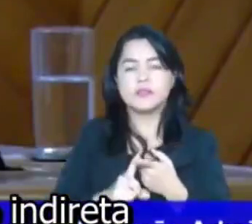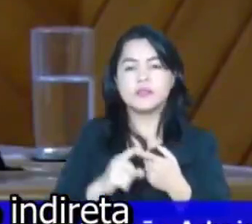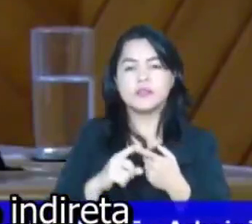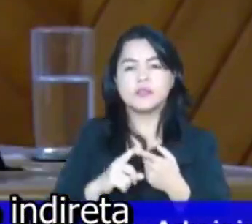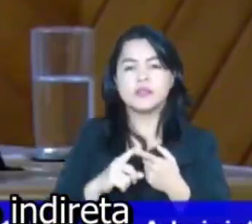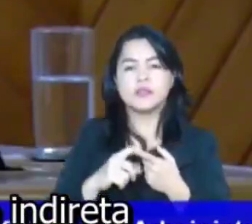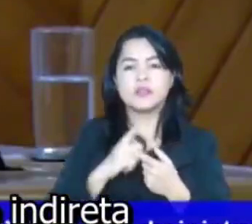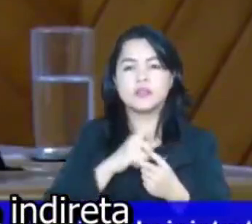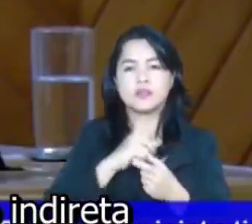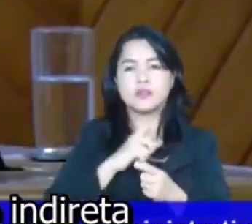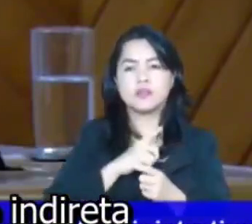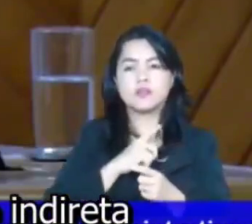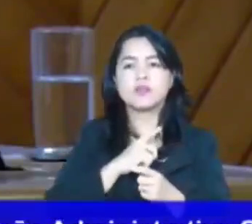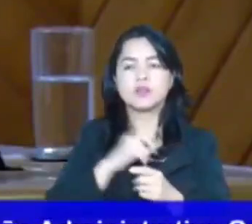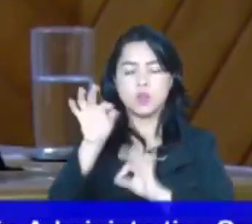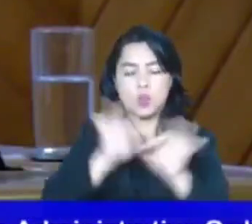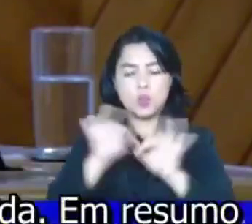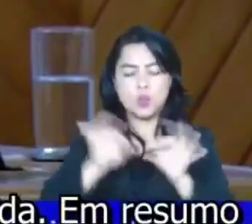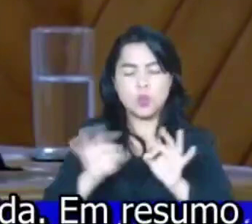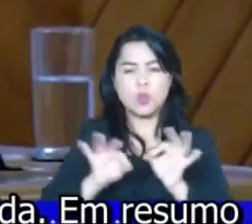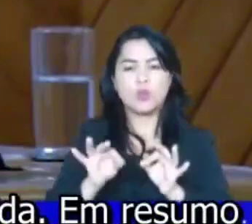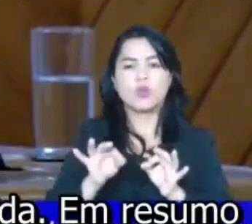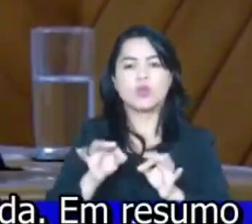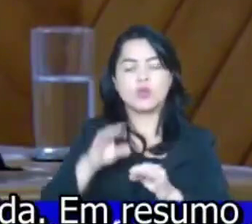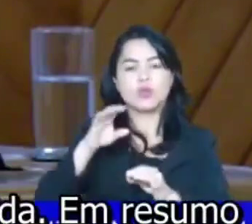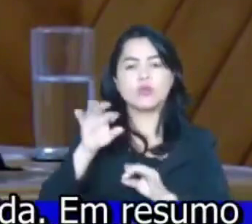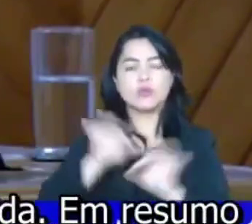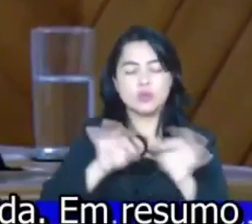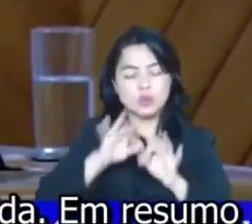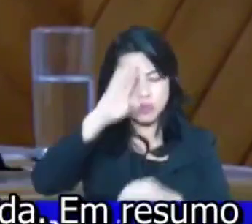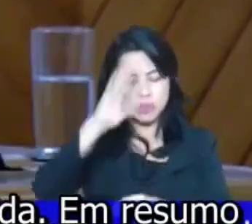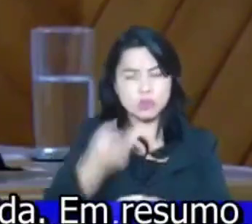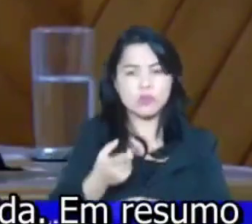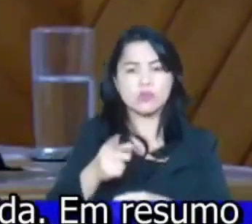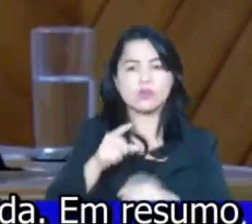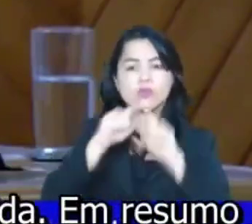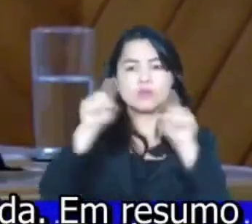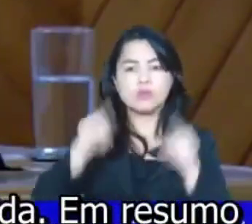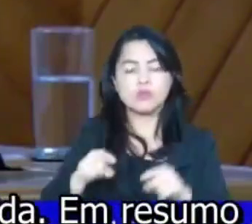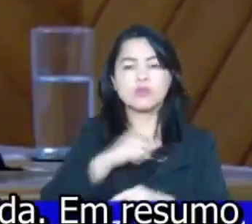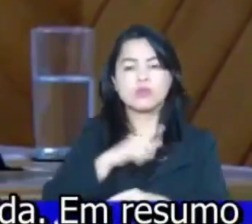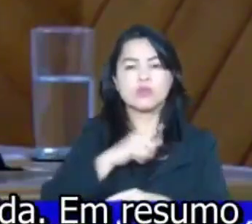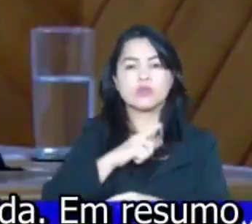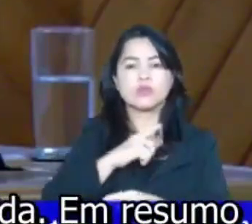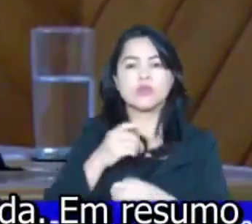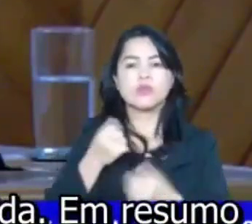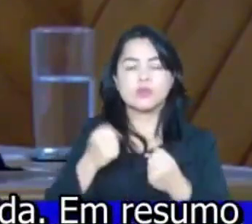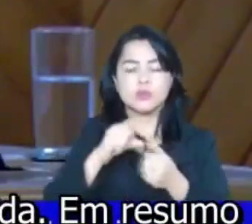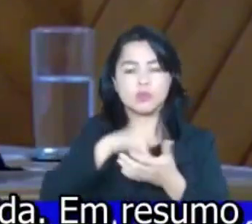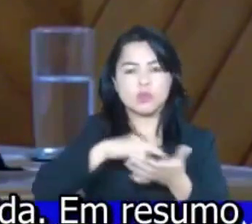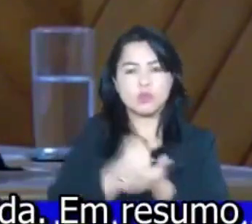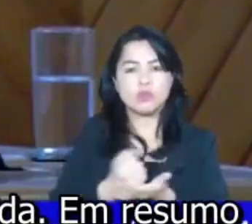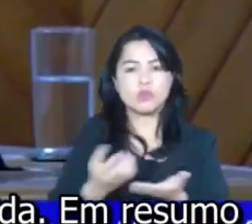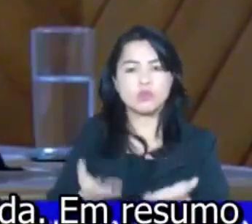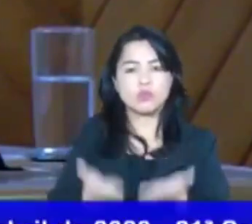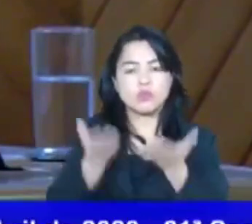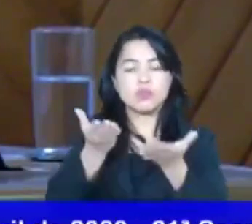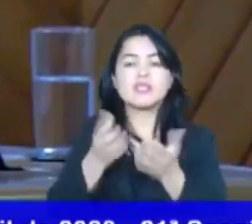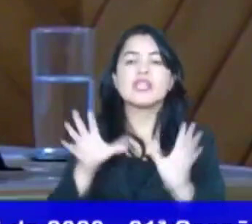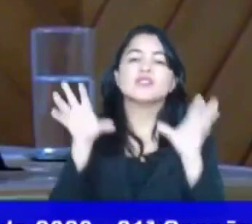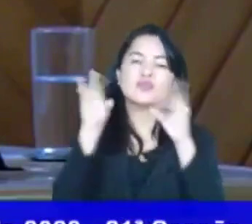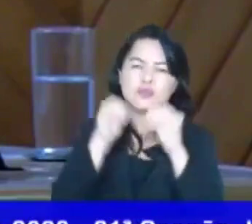nas hipóteses de remuneração indireta, circunstância que poderia ser demonstrada por certidão expedida. Em